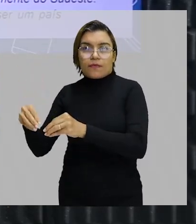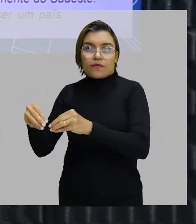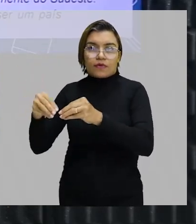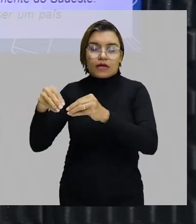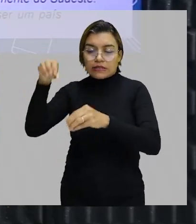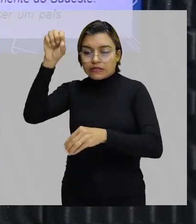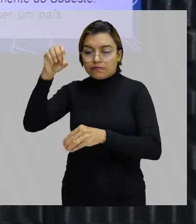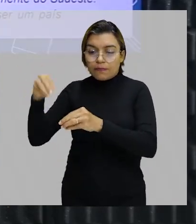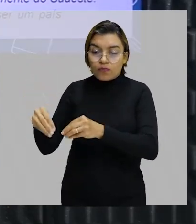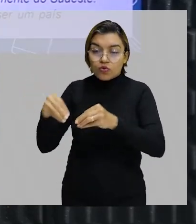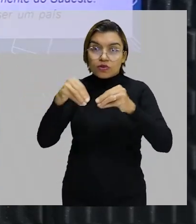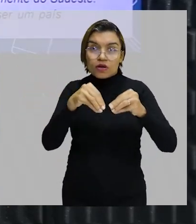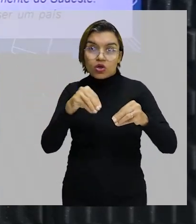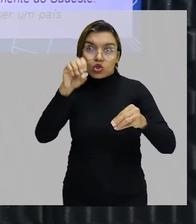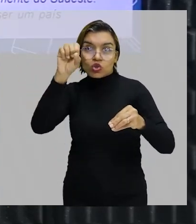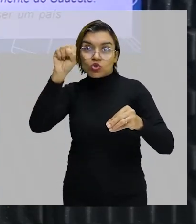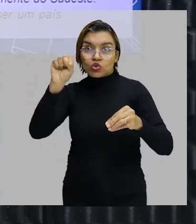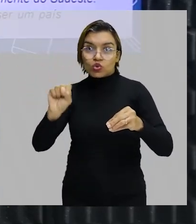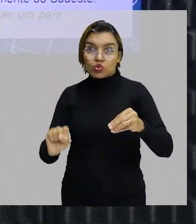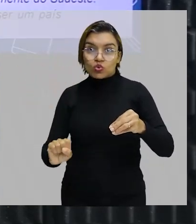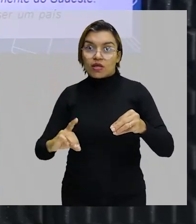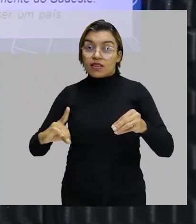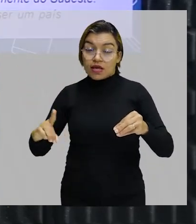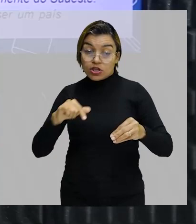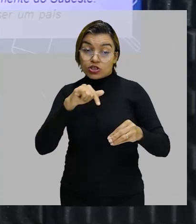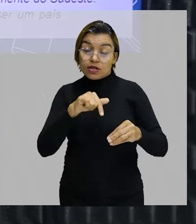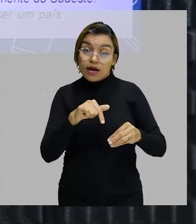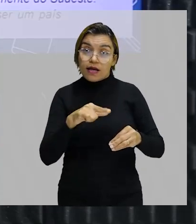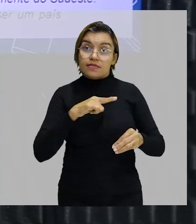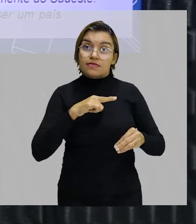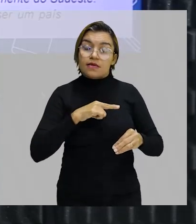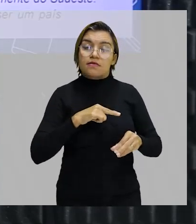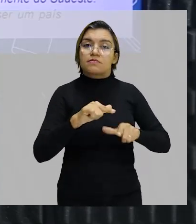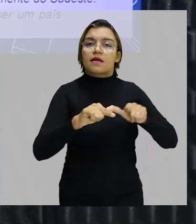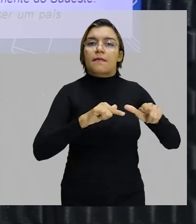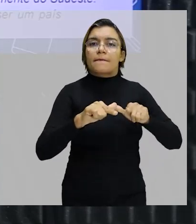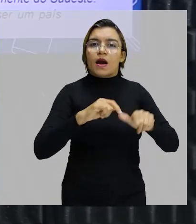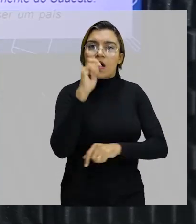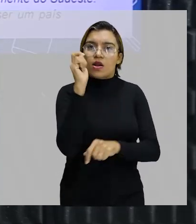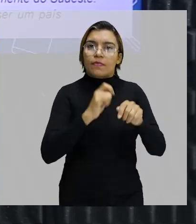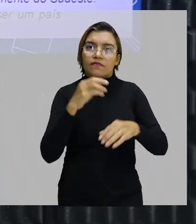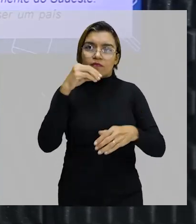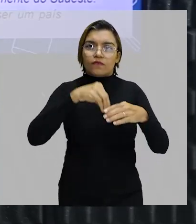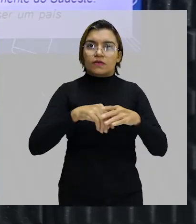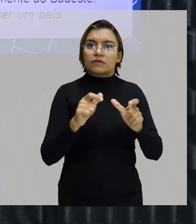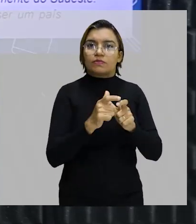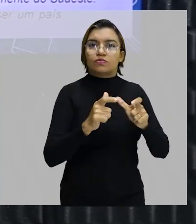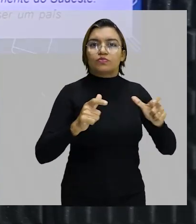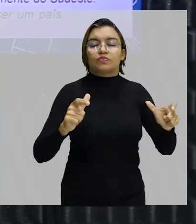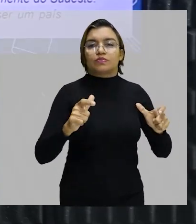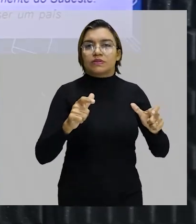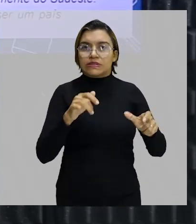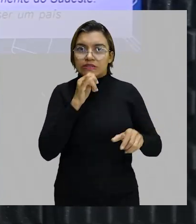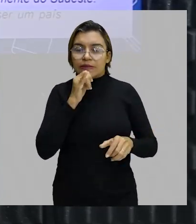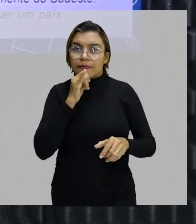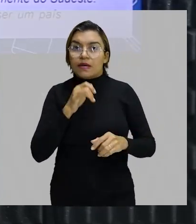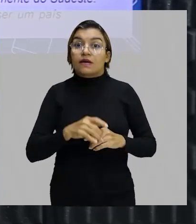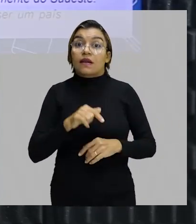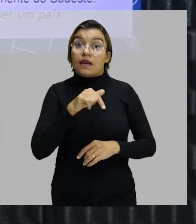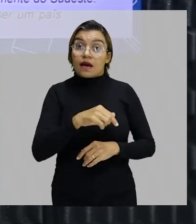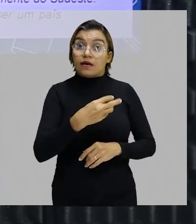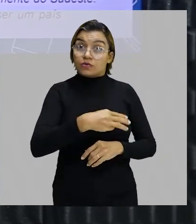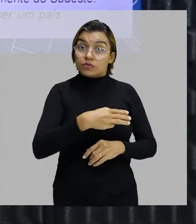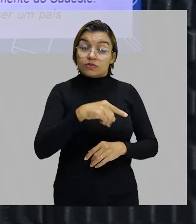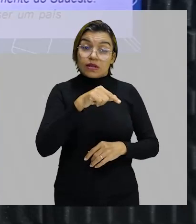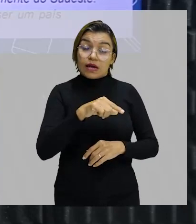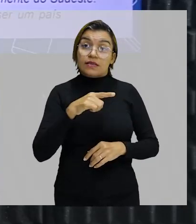sudeste, para ocupar os empregos gerados nessas fábricas e, claro, a expansão do setor terciário, que vai, né,